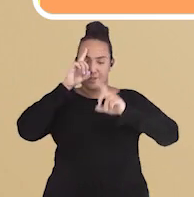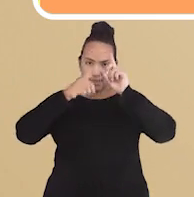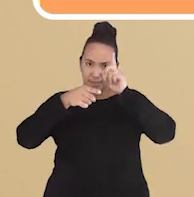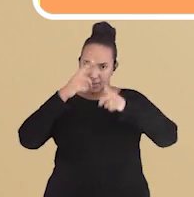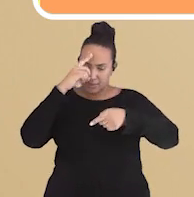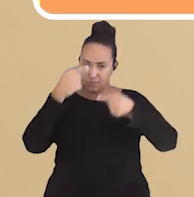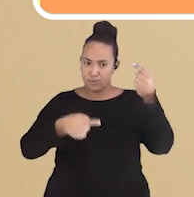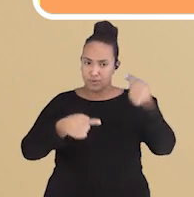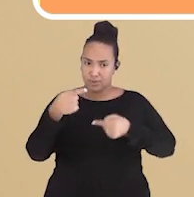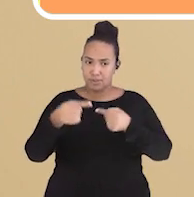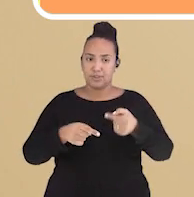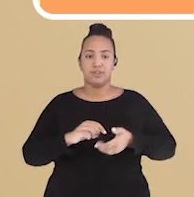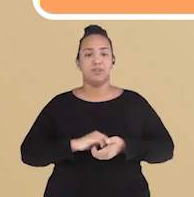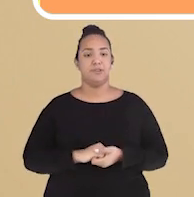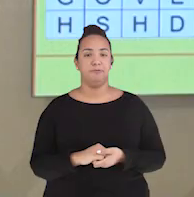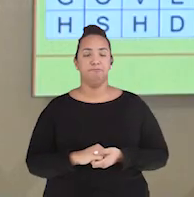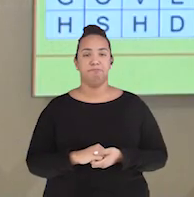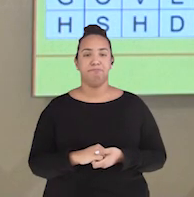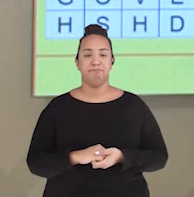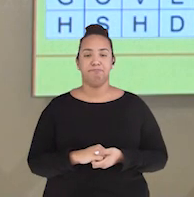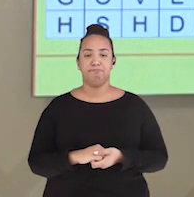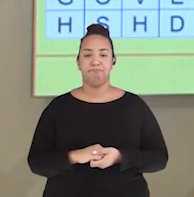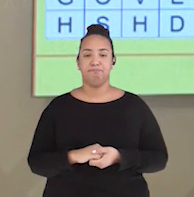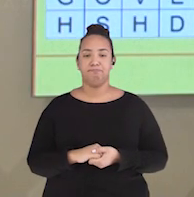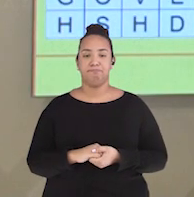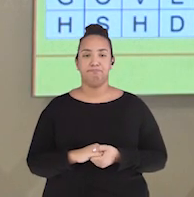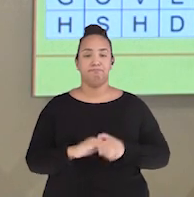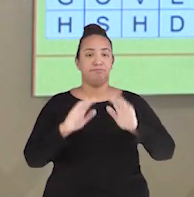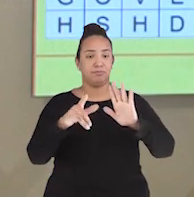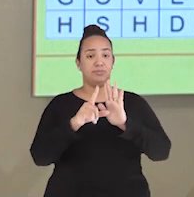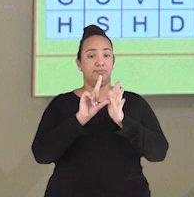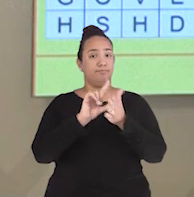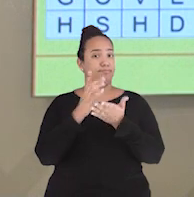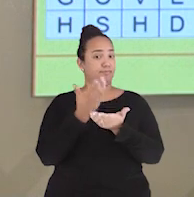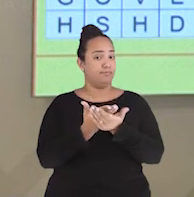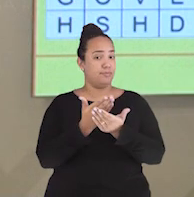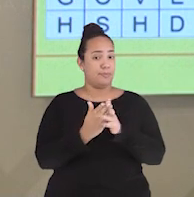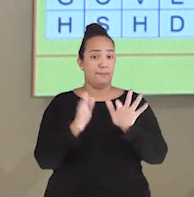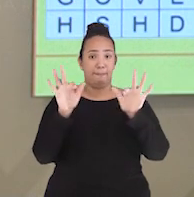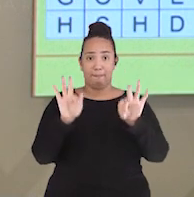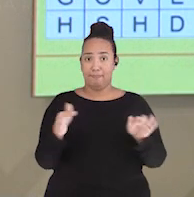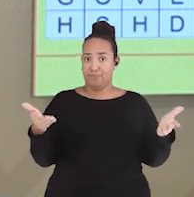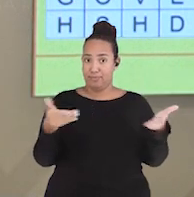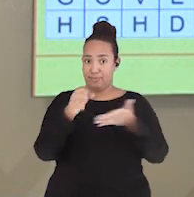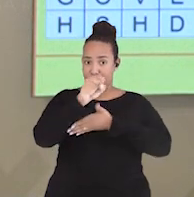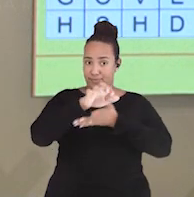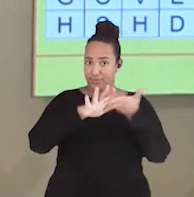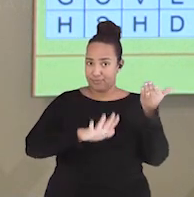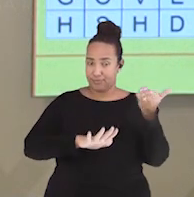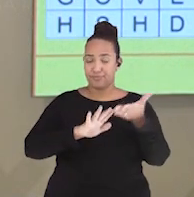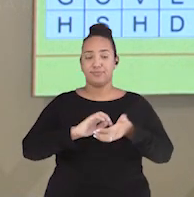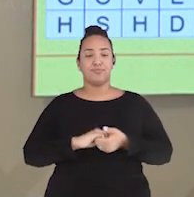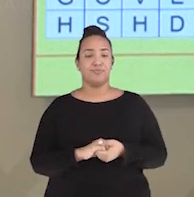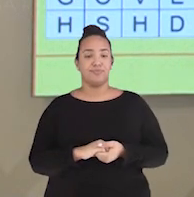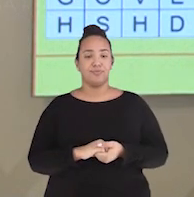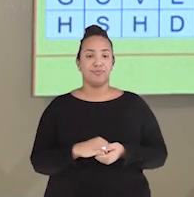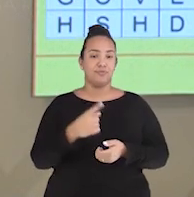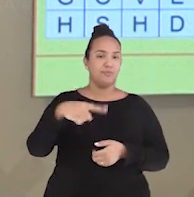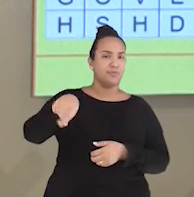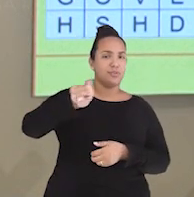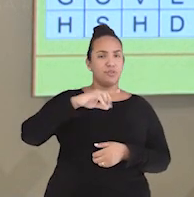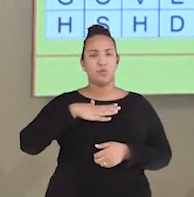política. Chamamos isso de populismo. Mas antes de finalizar a nossa aula, vamos realizar uma atividade? Aqui, você gosta